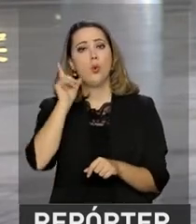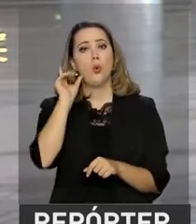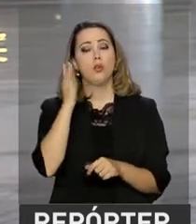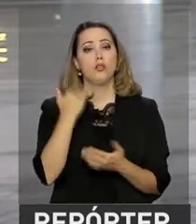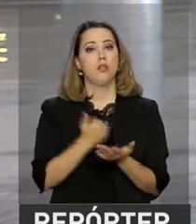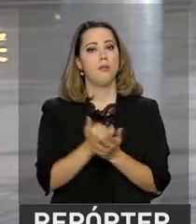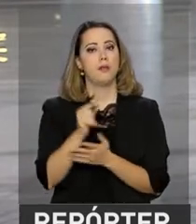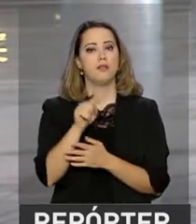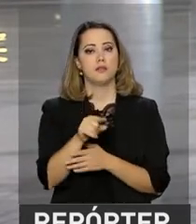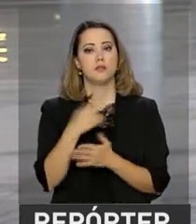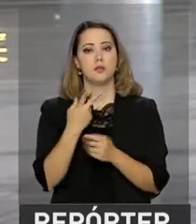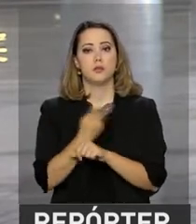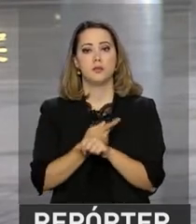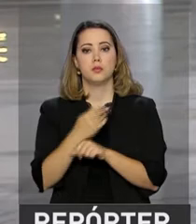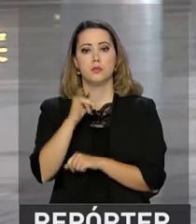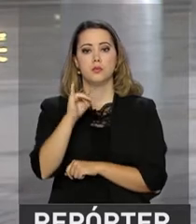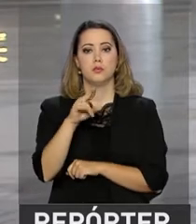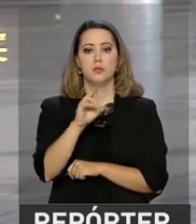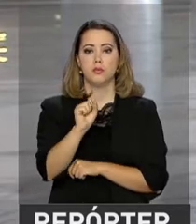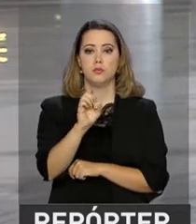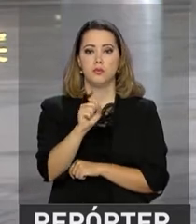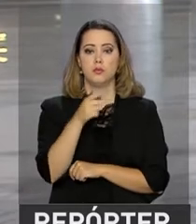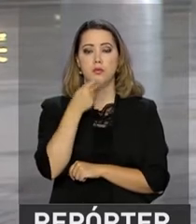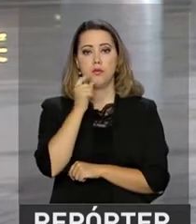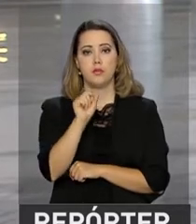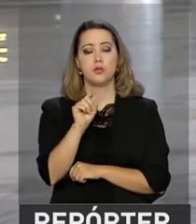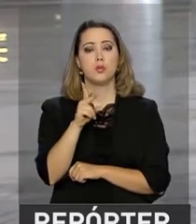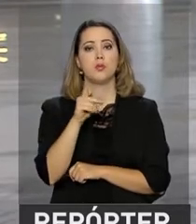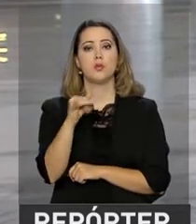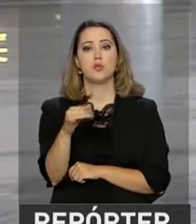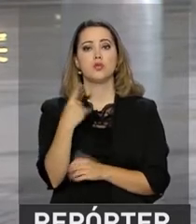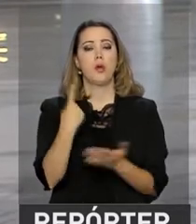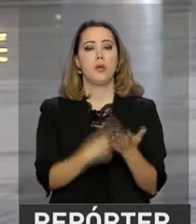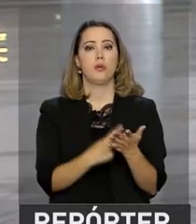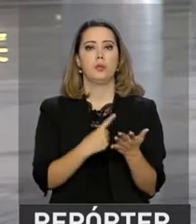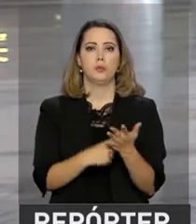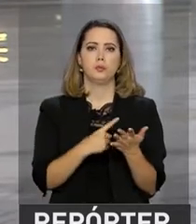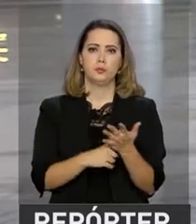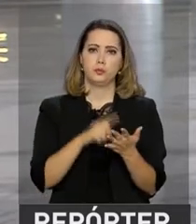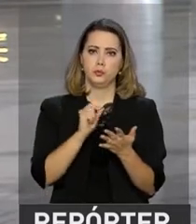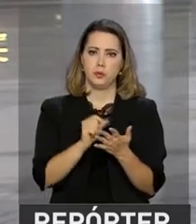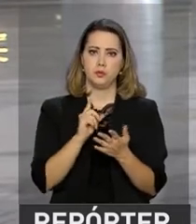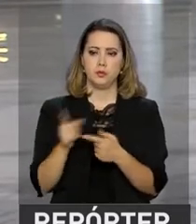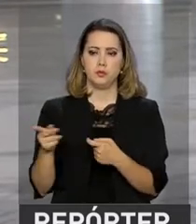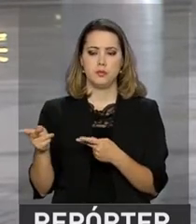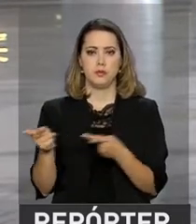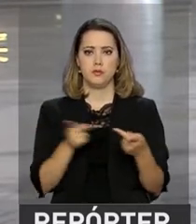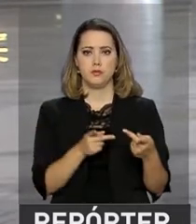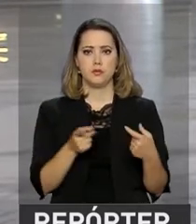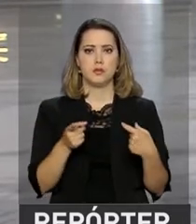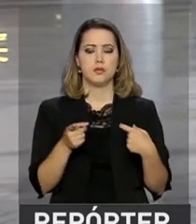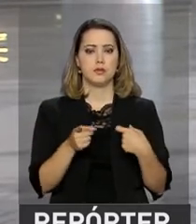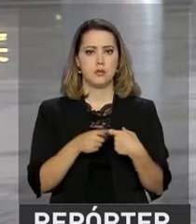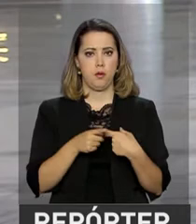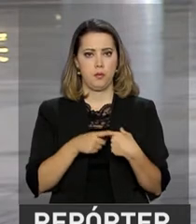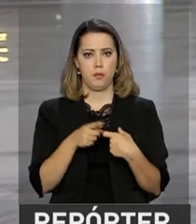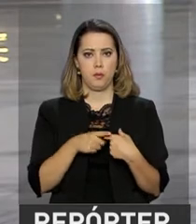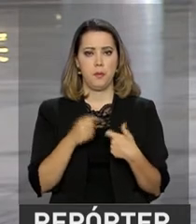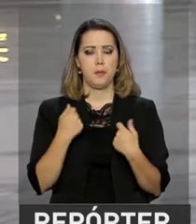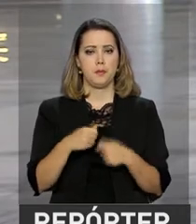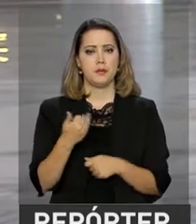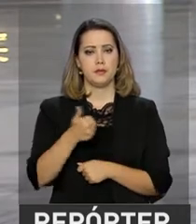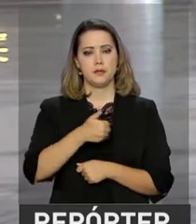para procurar o INSS e informar sobre a data marcada para a perícia. O contato deve ser feito pela Central de Atendimento